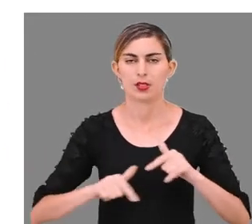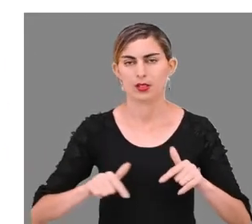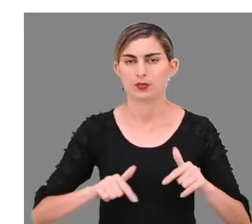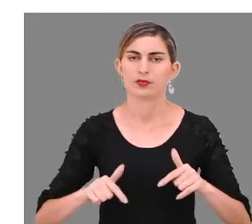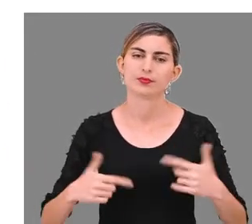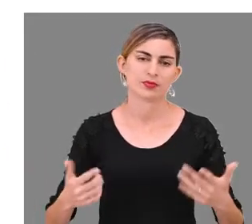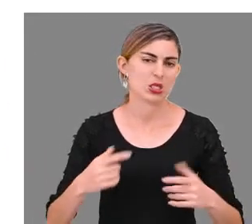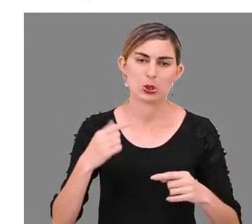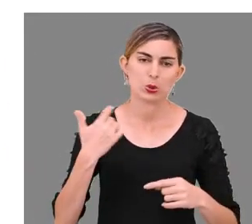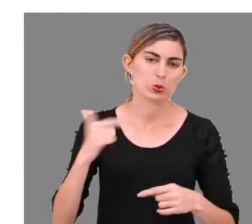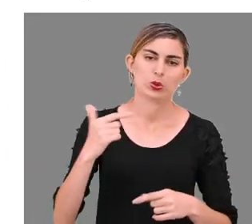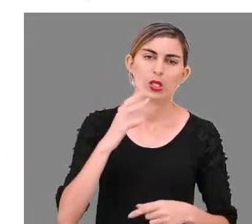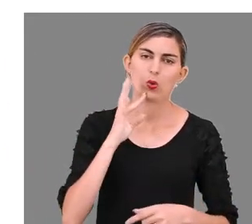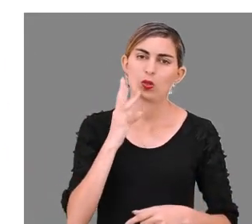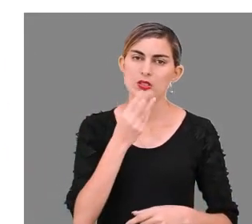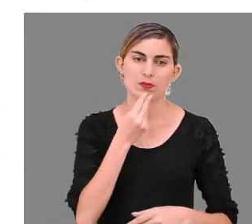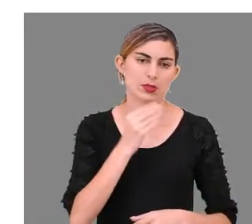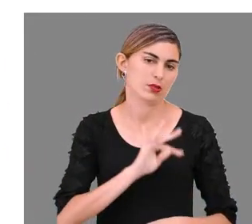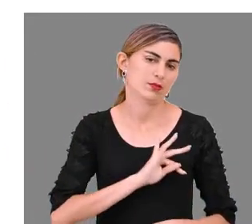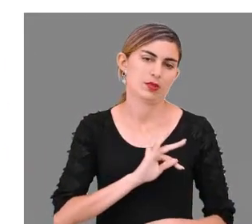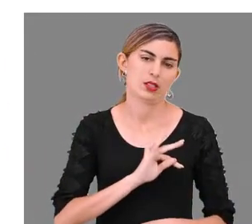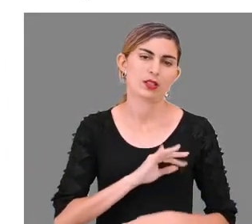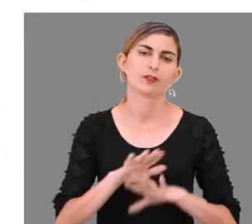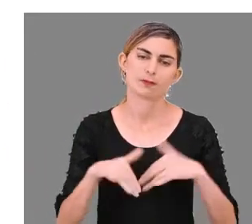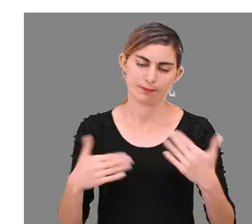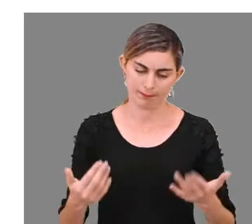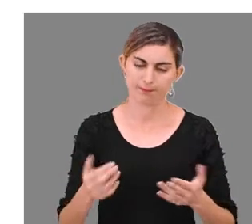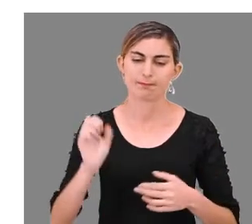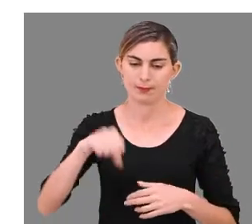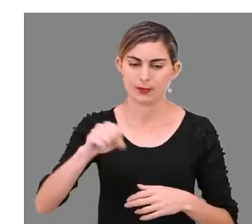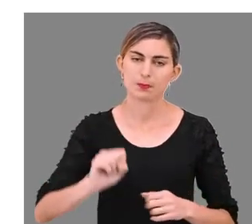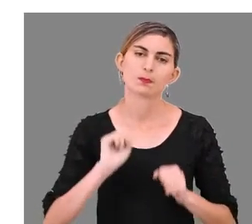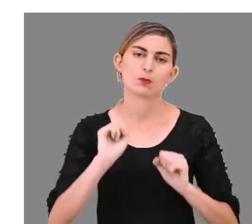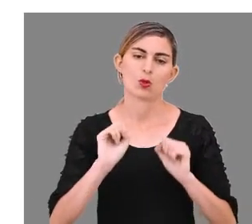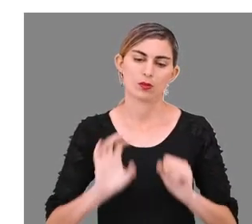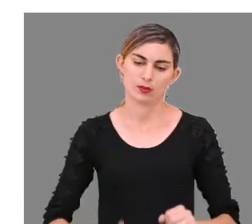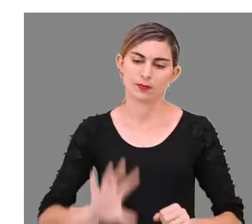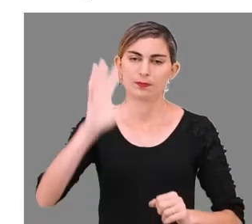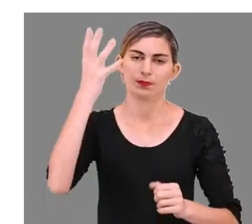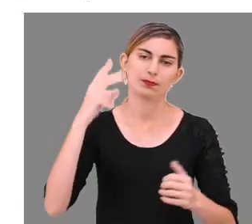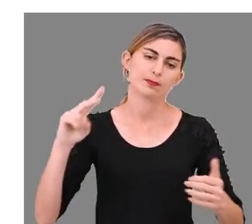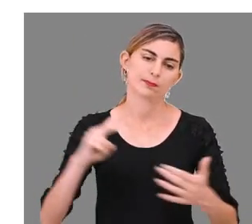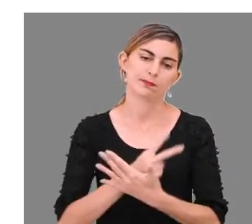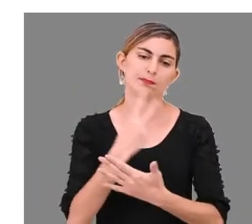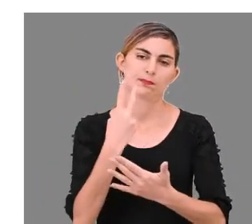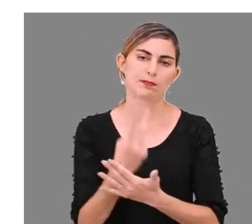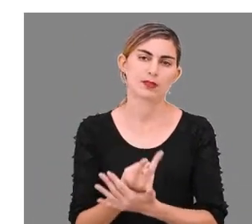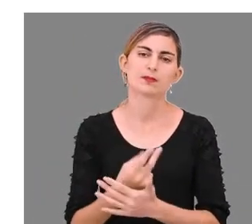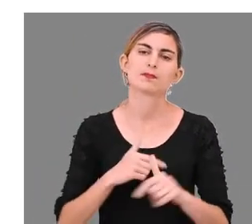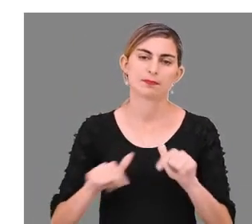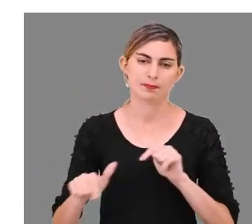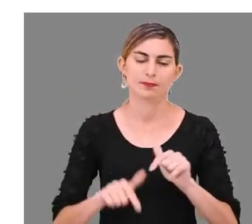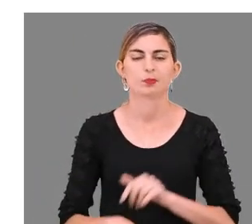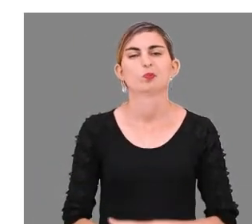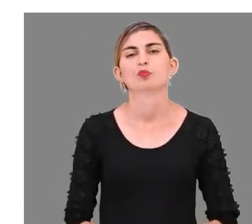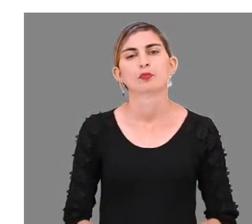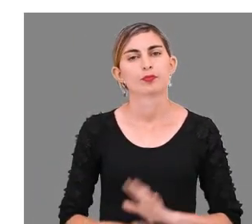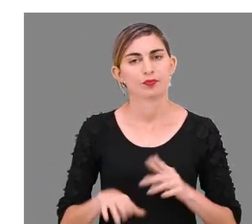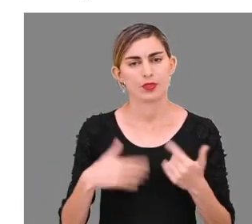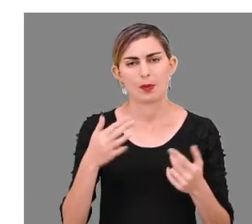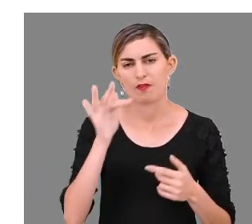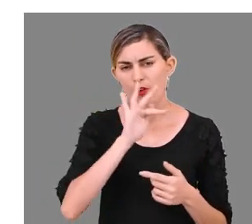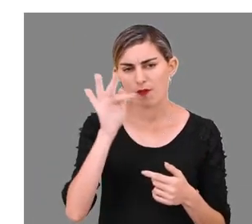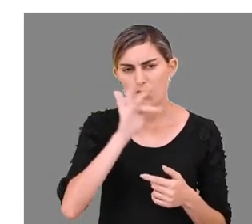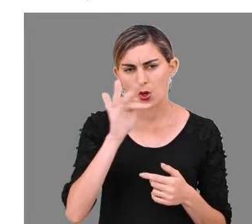fazer outra atividade que ele não tem conhecimento técnico, e aí sim pode ocorrer um acidente também.